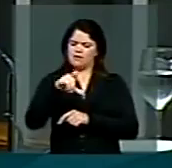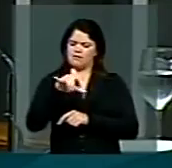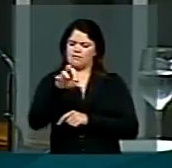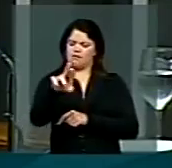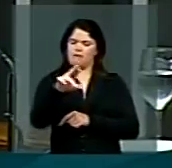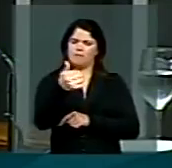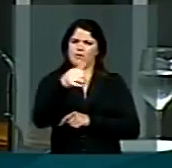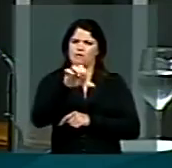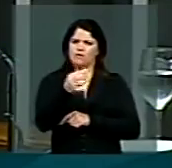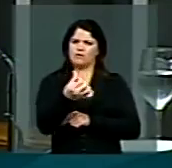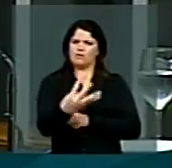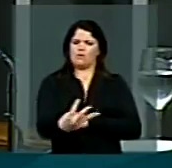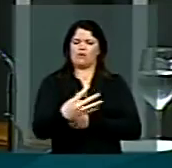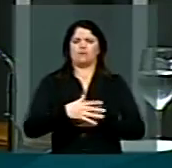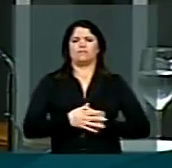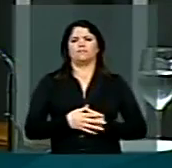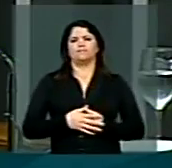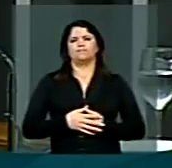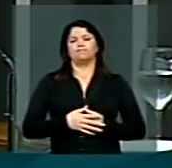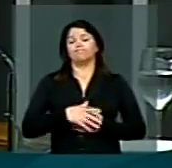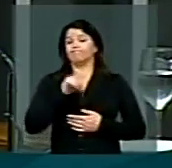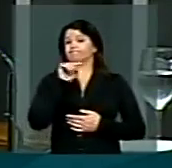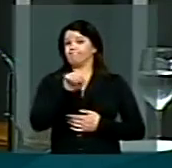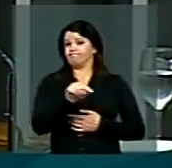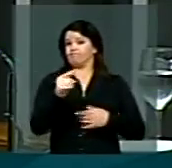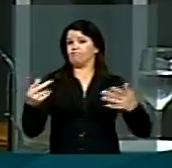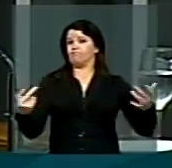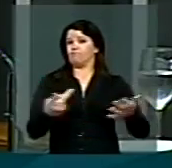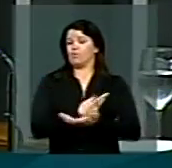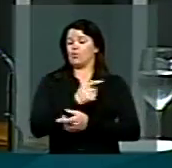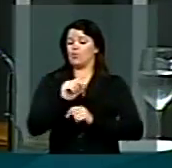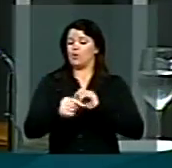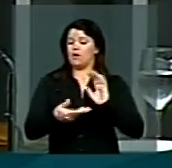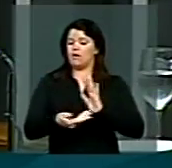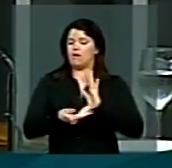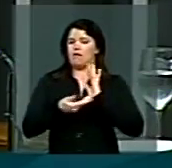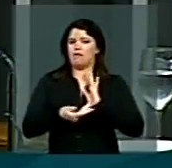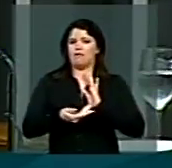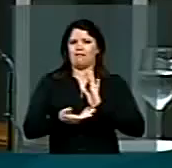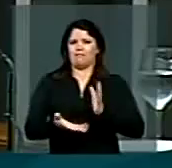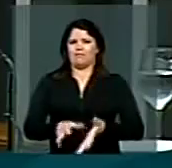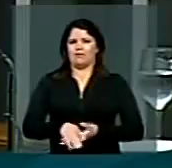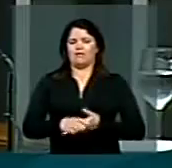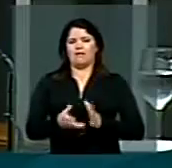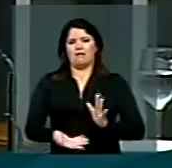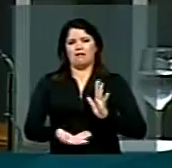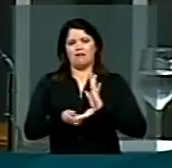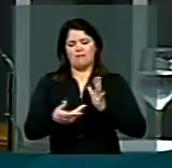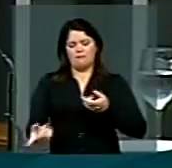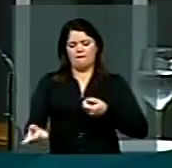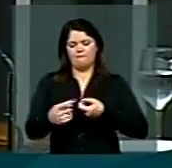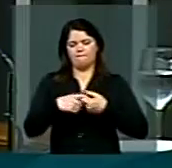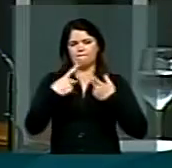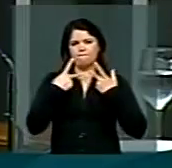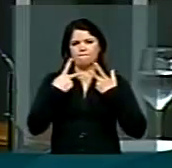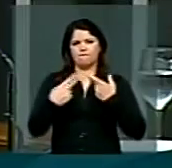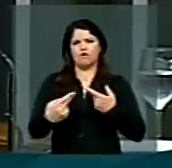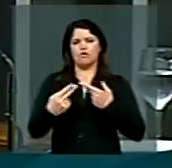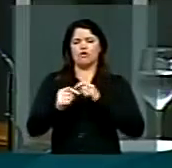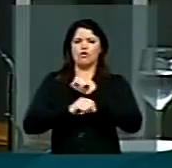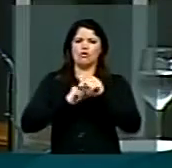1964. Com esse gesto, a Câmara dos Deputados restabelece,